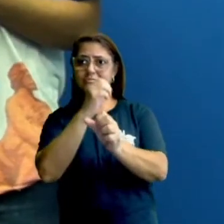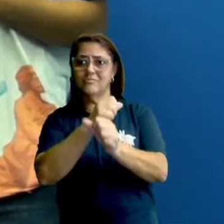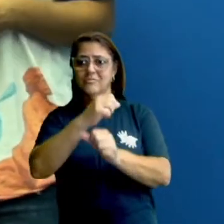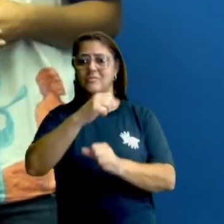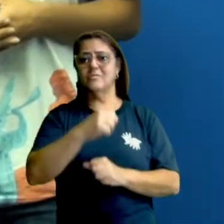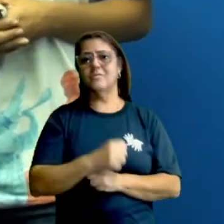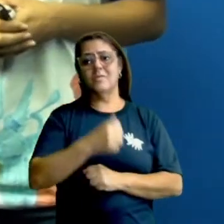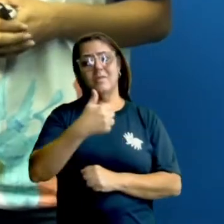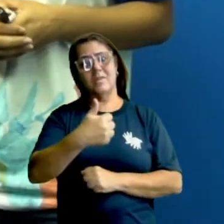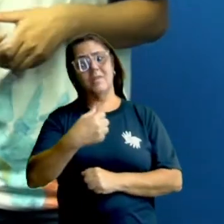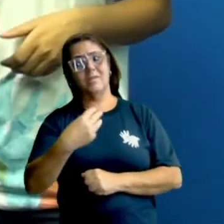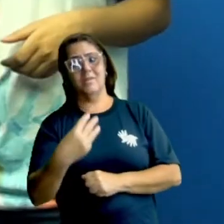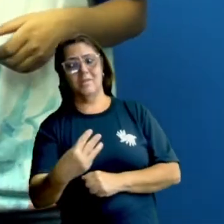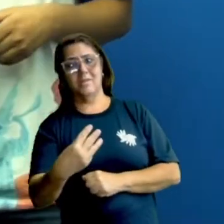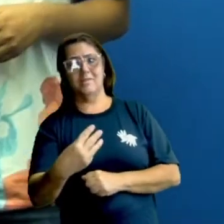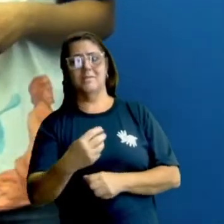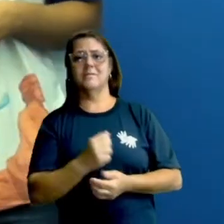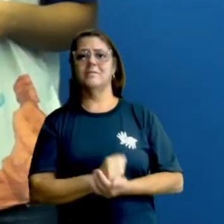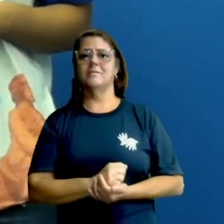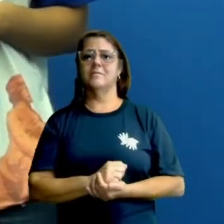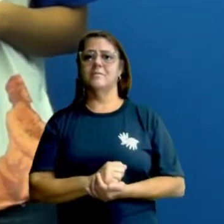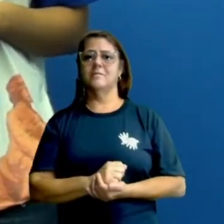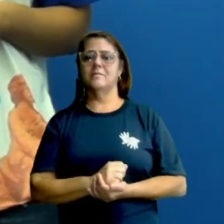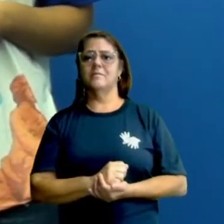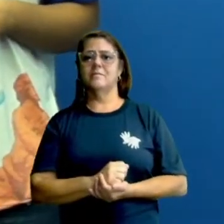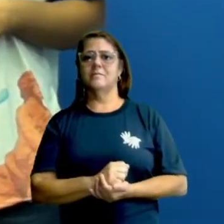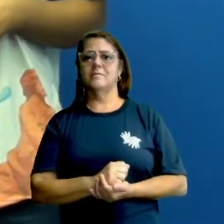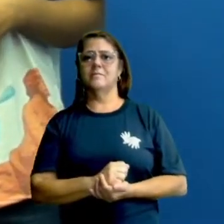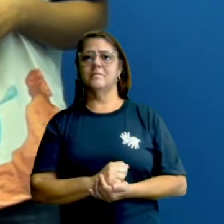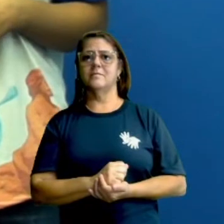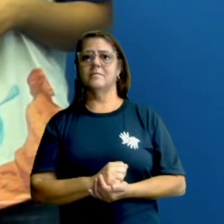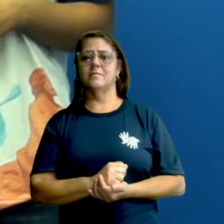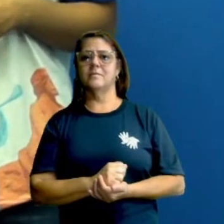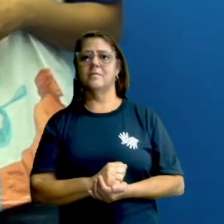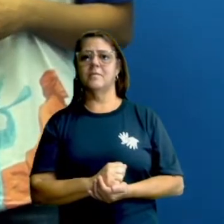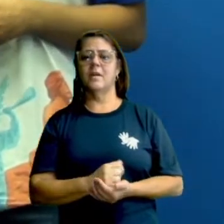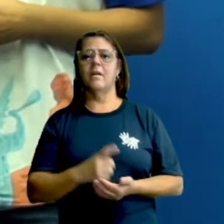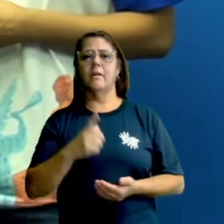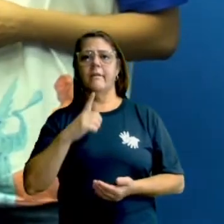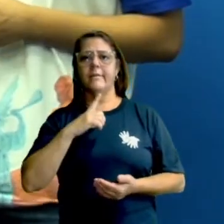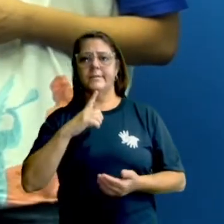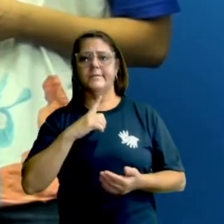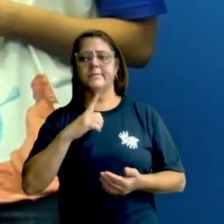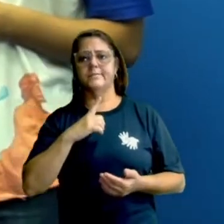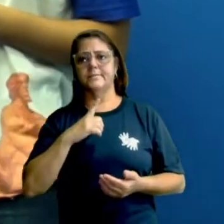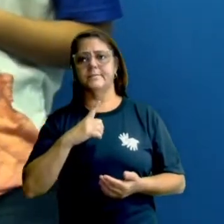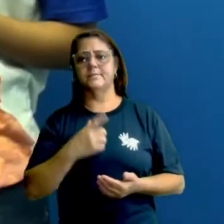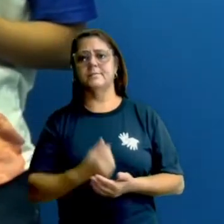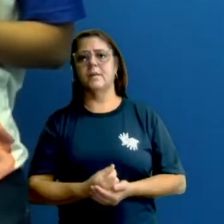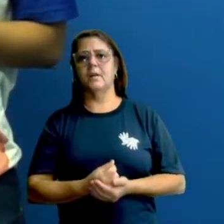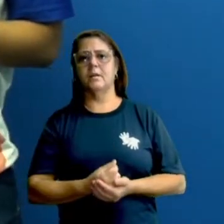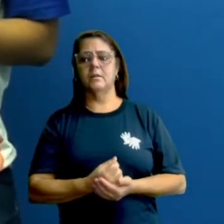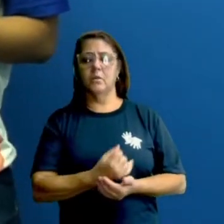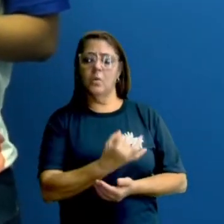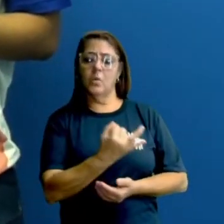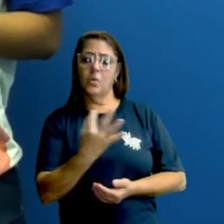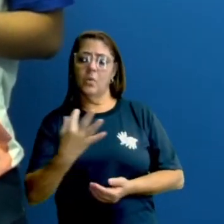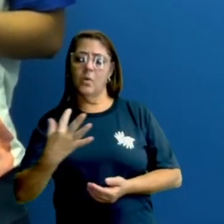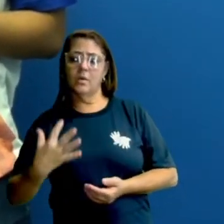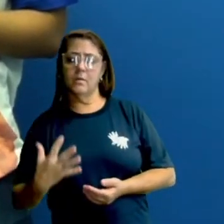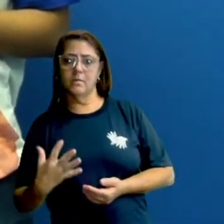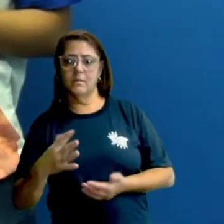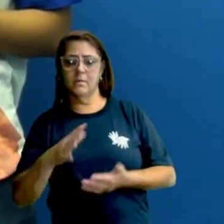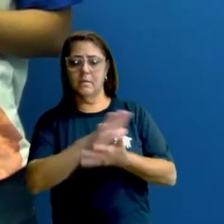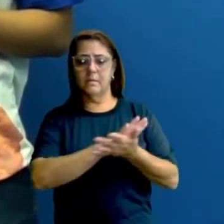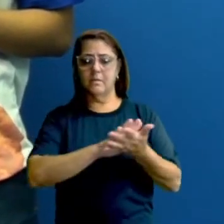totaliza 13, não é isso? Então, a gente tem aqui a quantidade